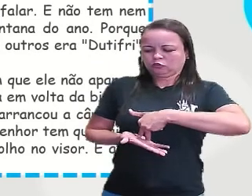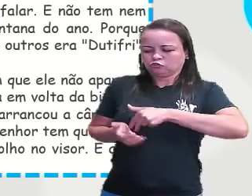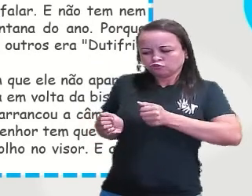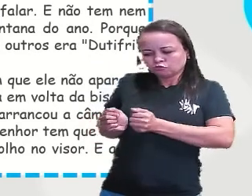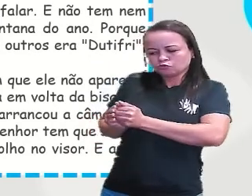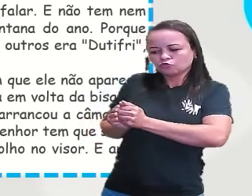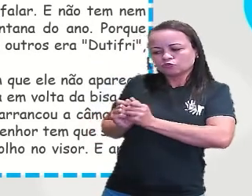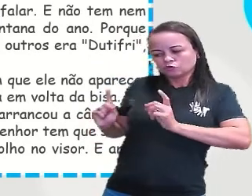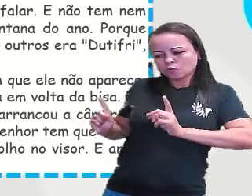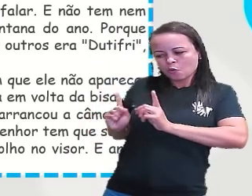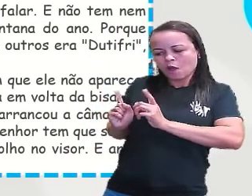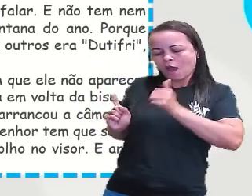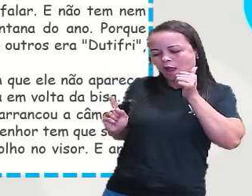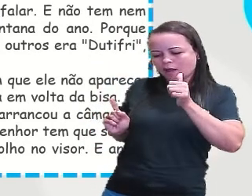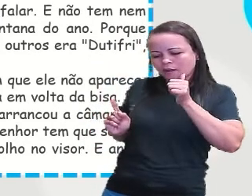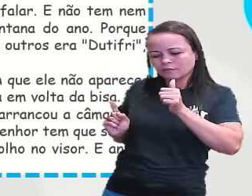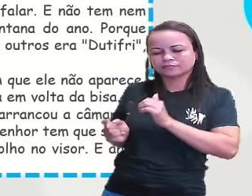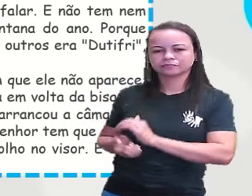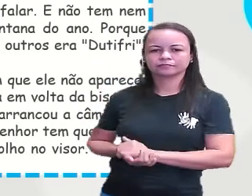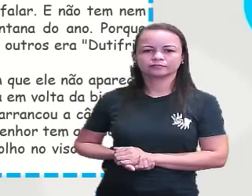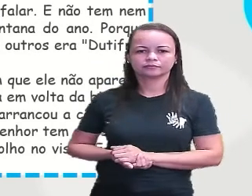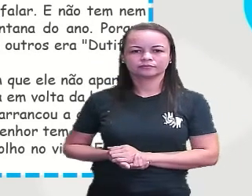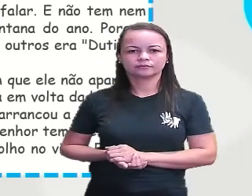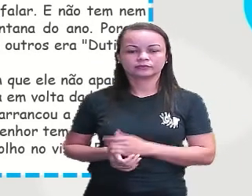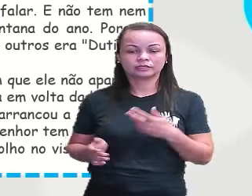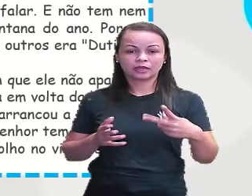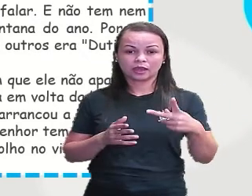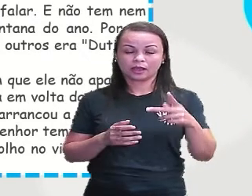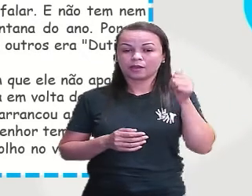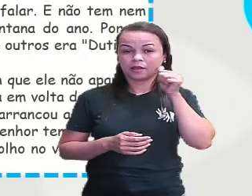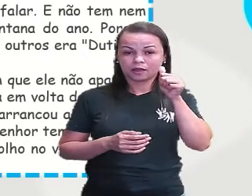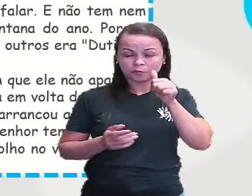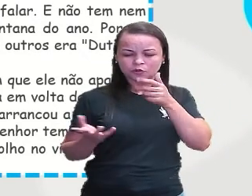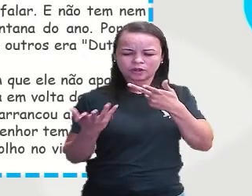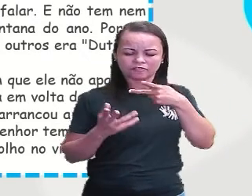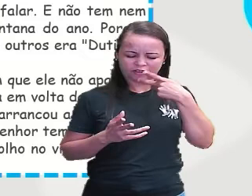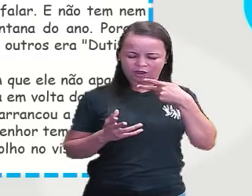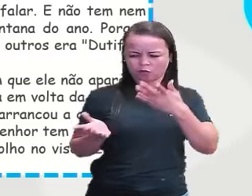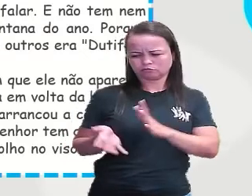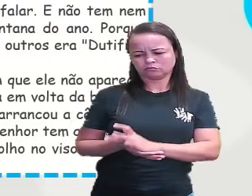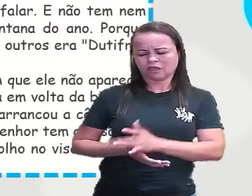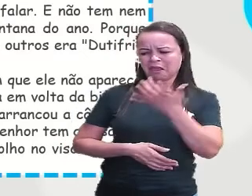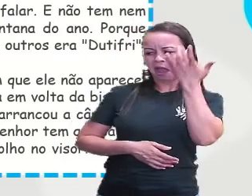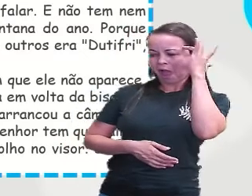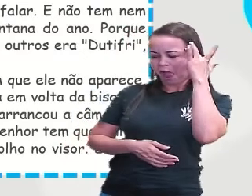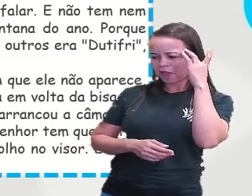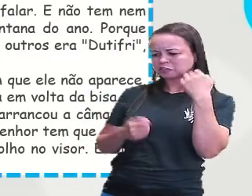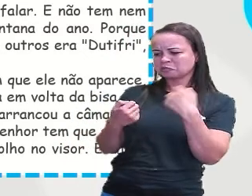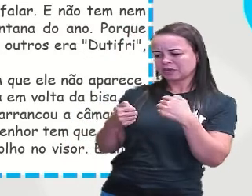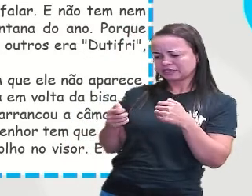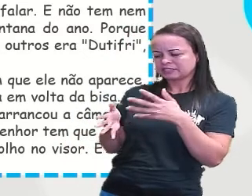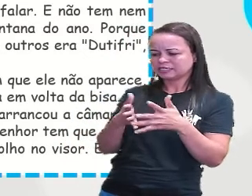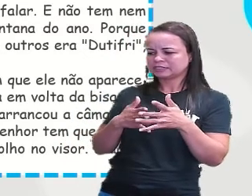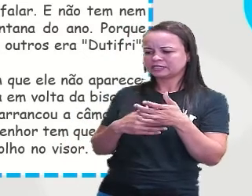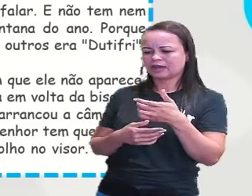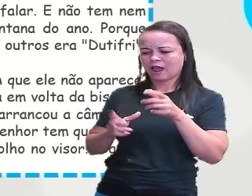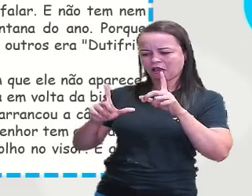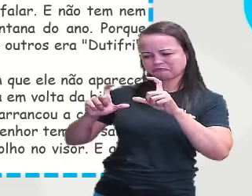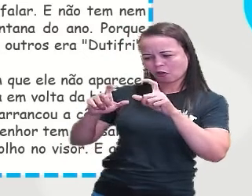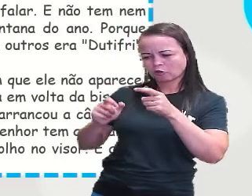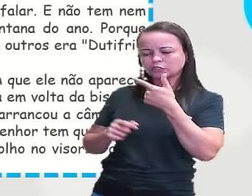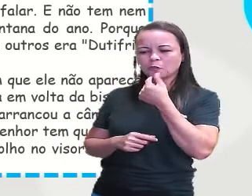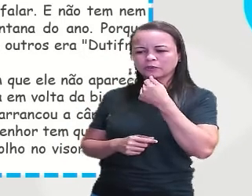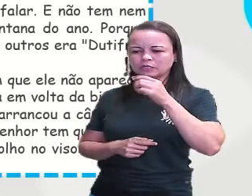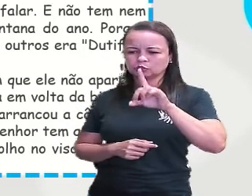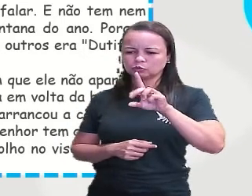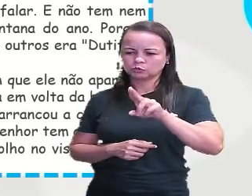mulher. A própria Bitinha fez a sugestão maldosa. Acho que quem deve tirar é o Dudu. O